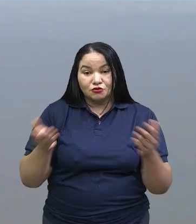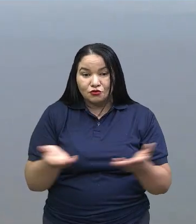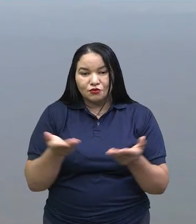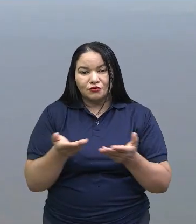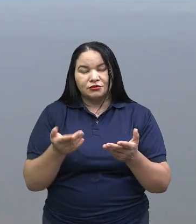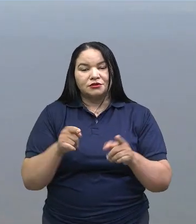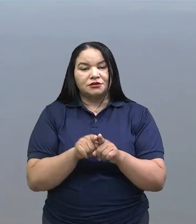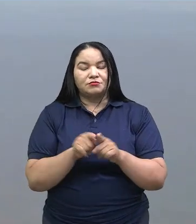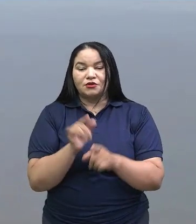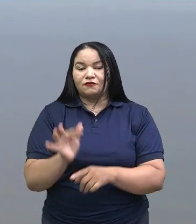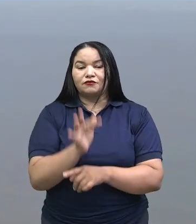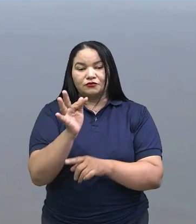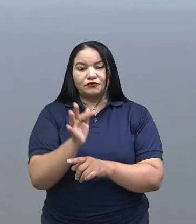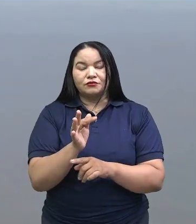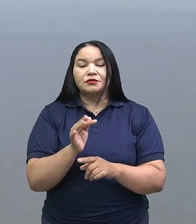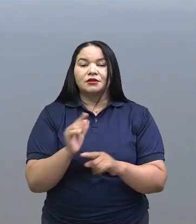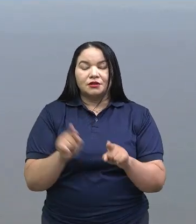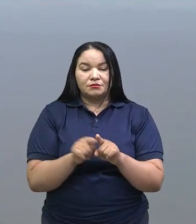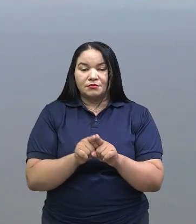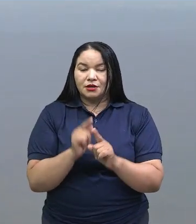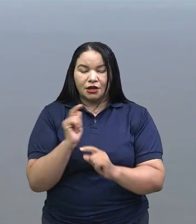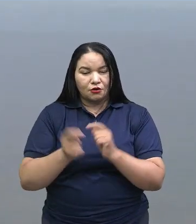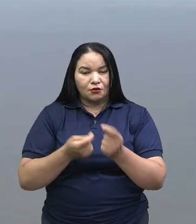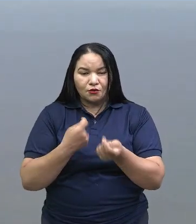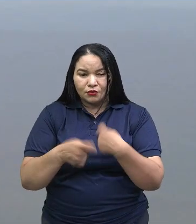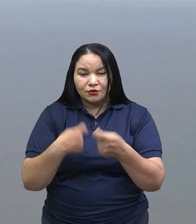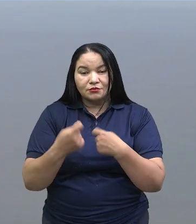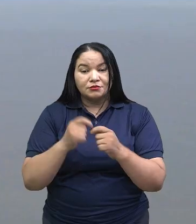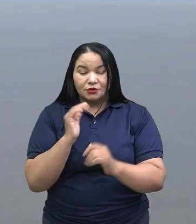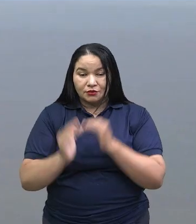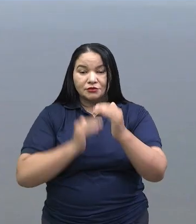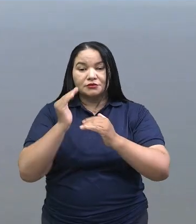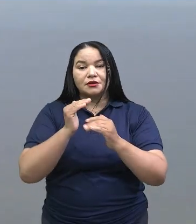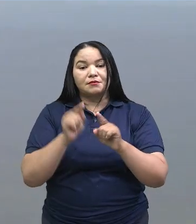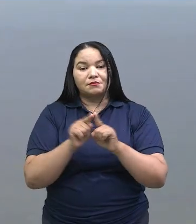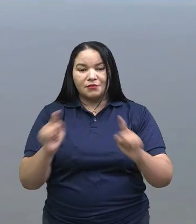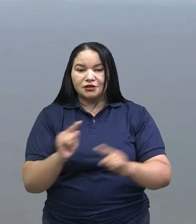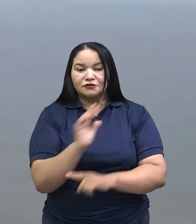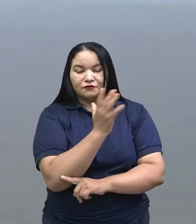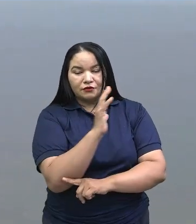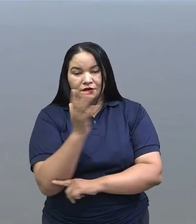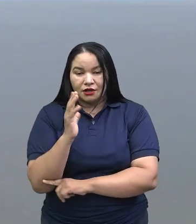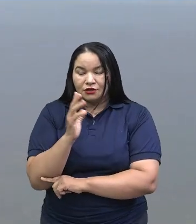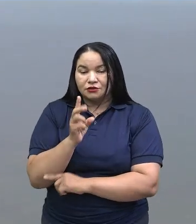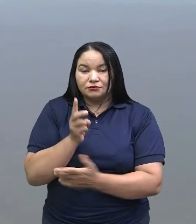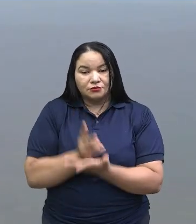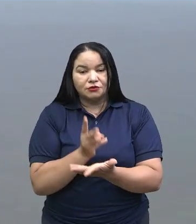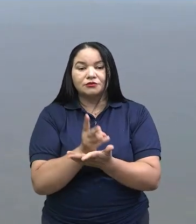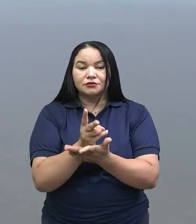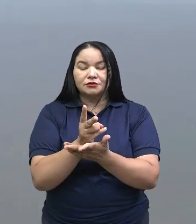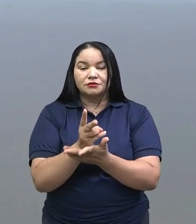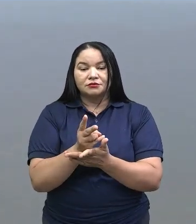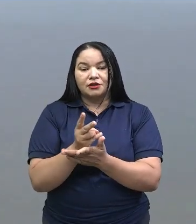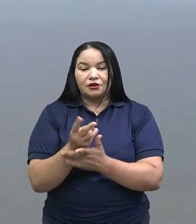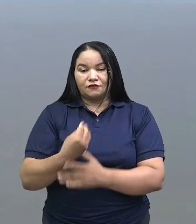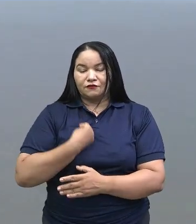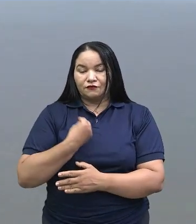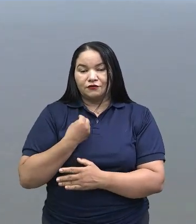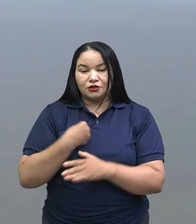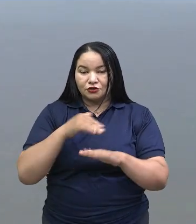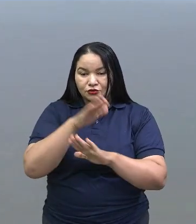Crescer economicamente é possível, mas a floresta precisa continuar viva para garantir a vida de